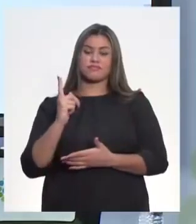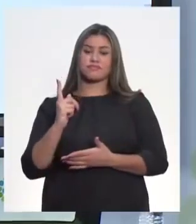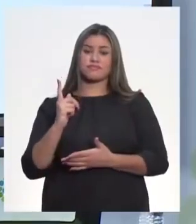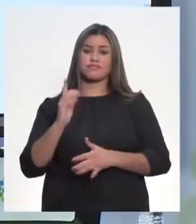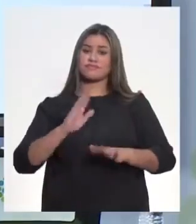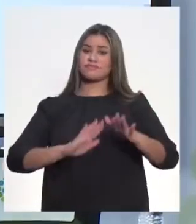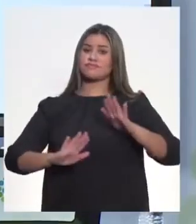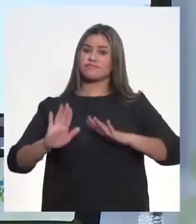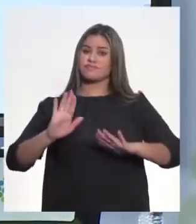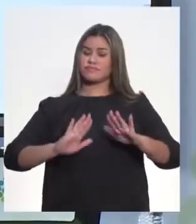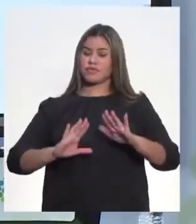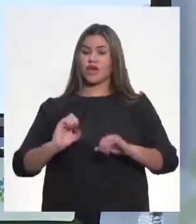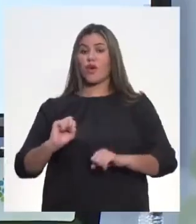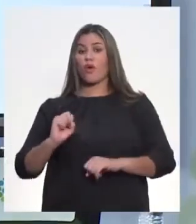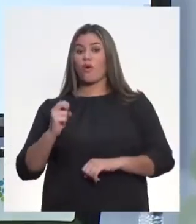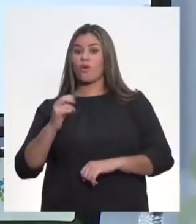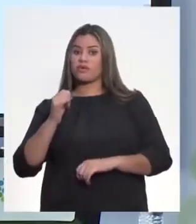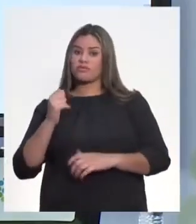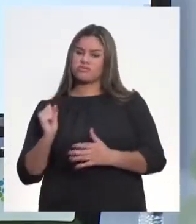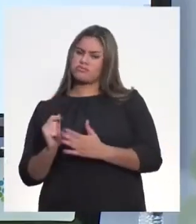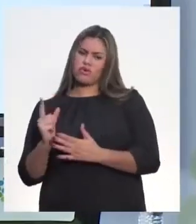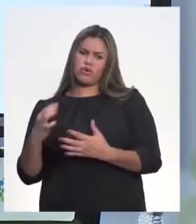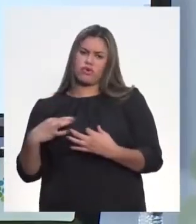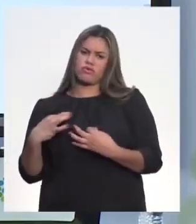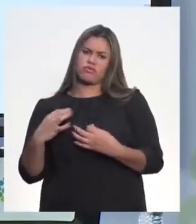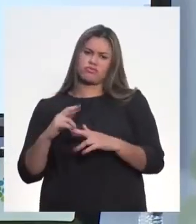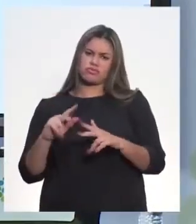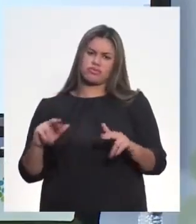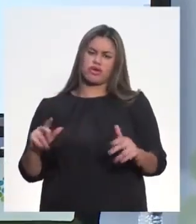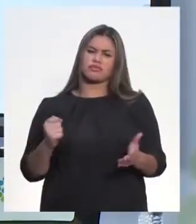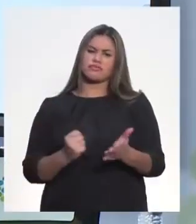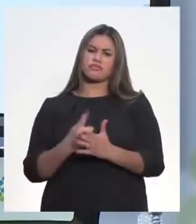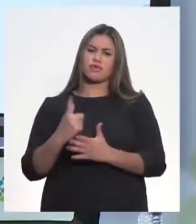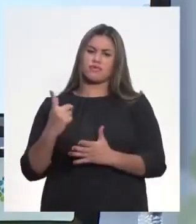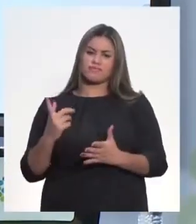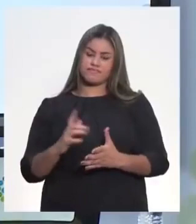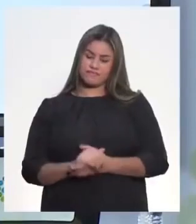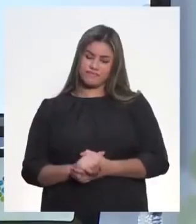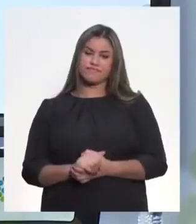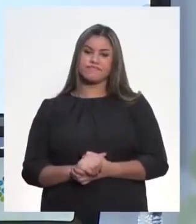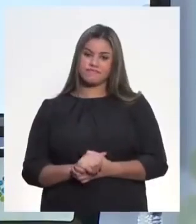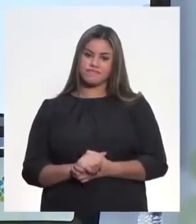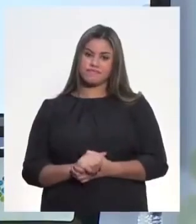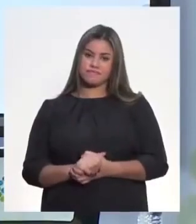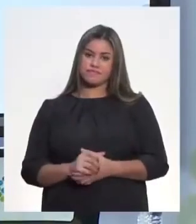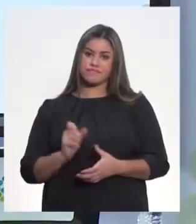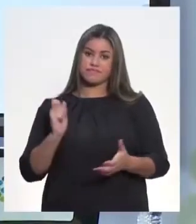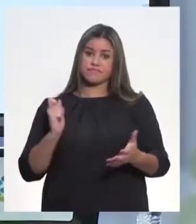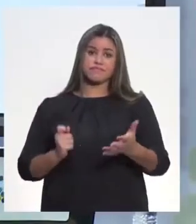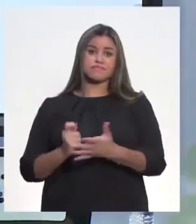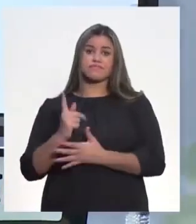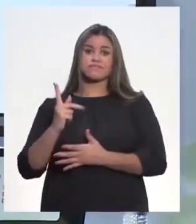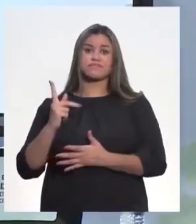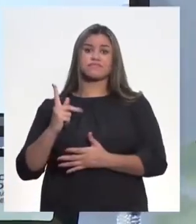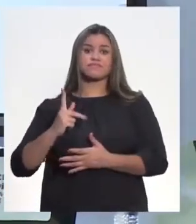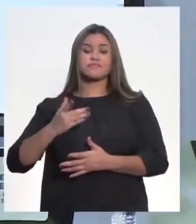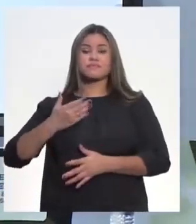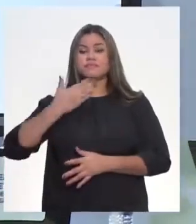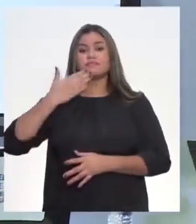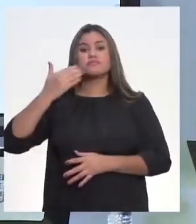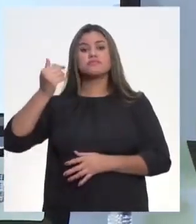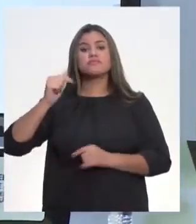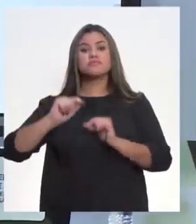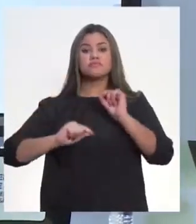cuidados, ou fazer uma compra, na verdade, né? A gente vai trazer essa ideia da compra. Quando eu vou fazer uma compra, o que é mais